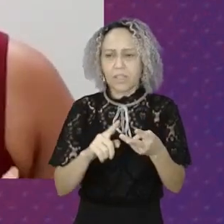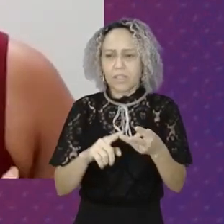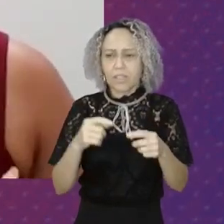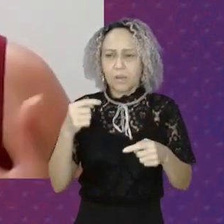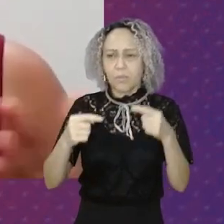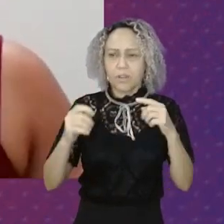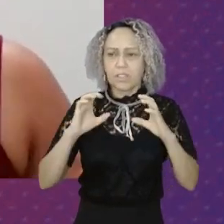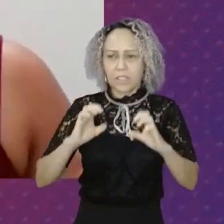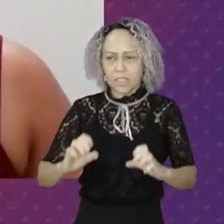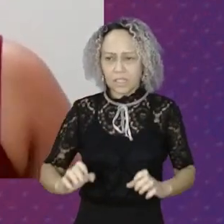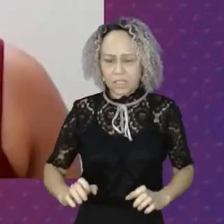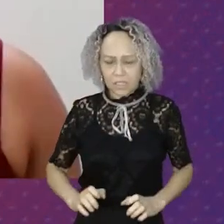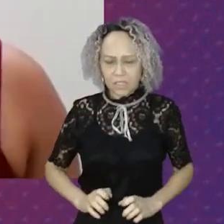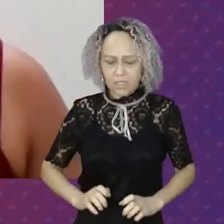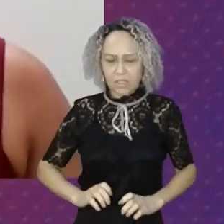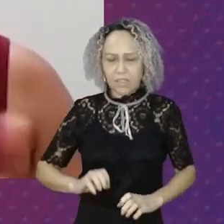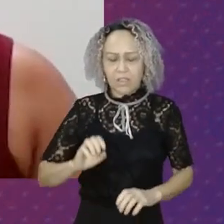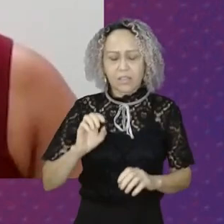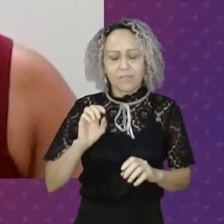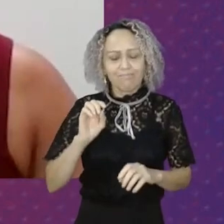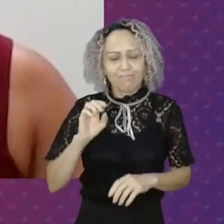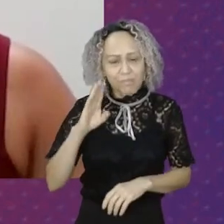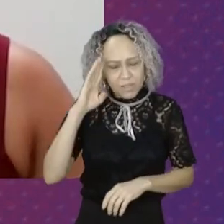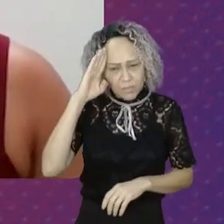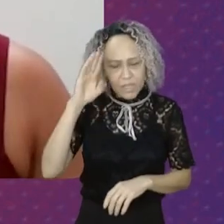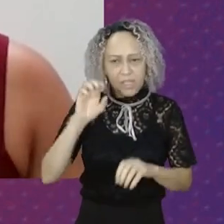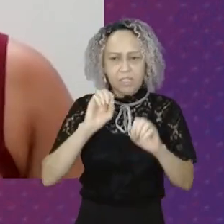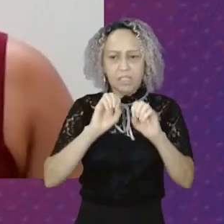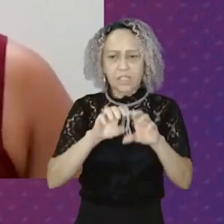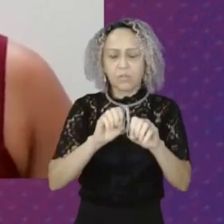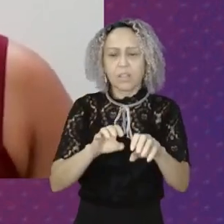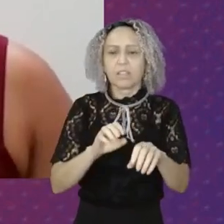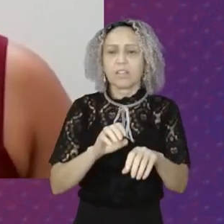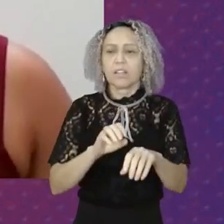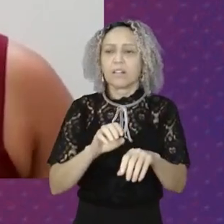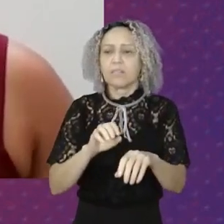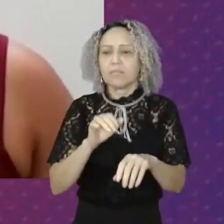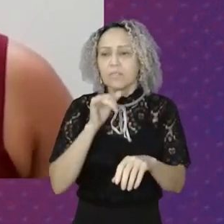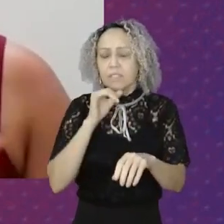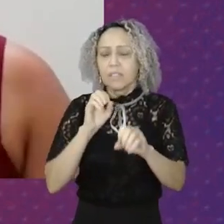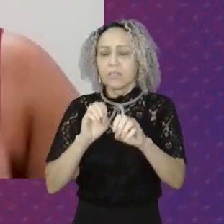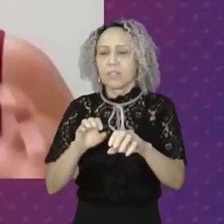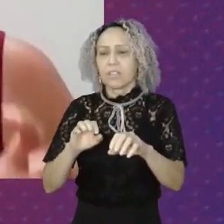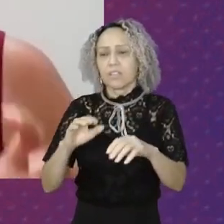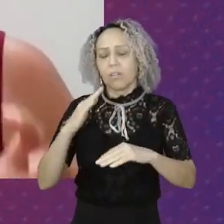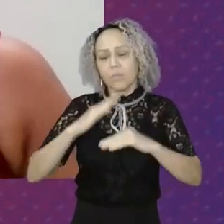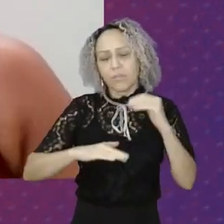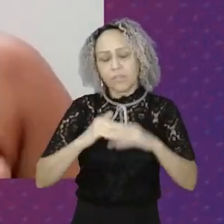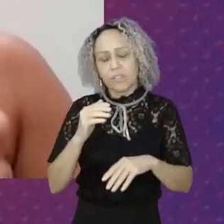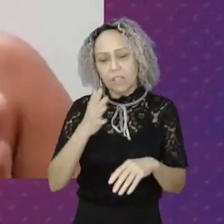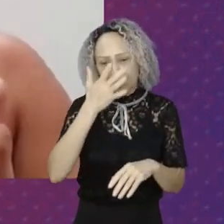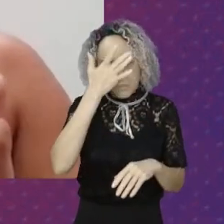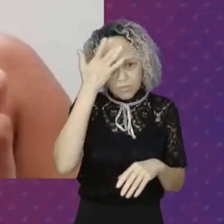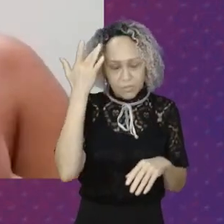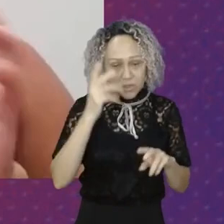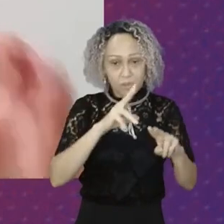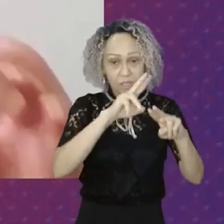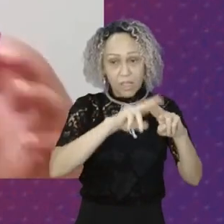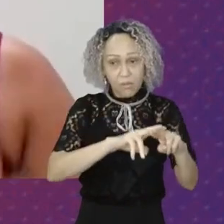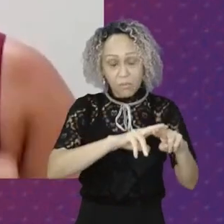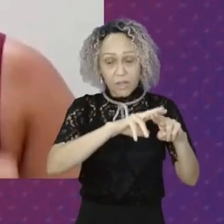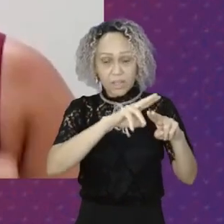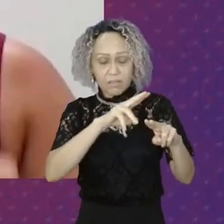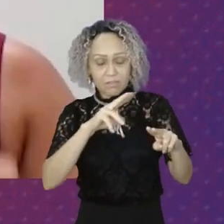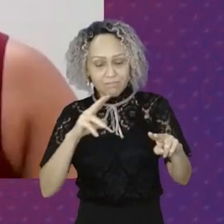cidadania, em especial educação formal e ensino profissionalizante para presos e egressos. O quarto é